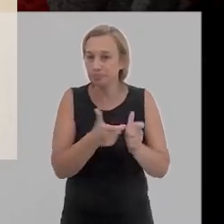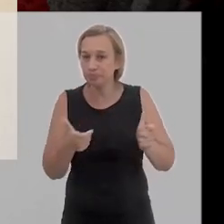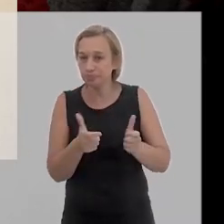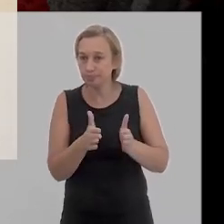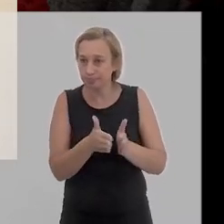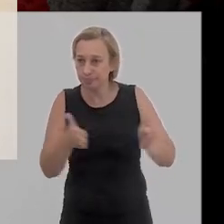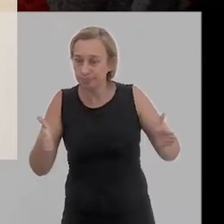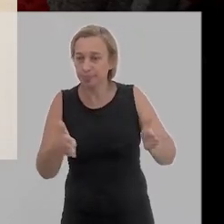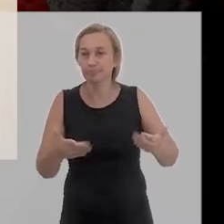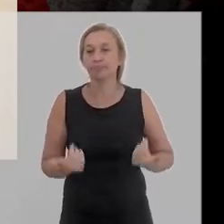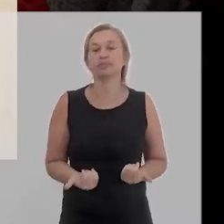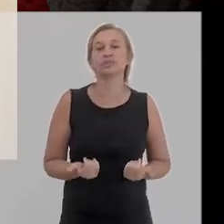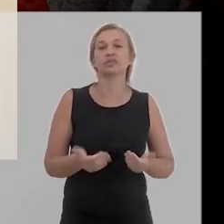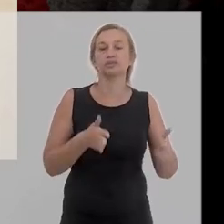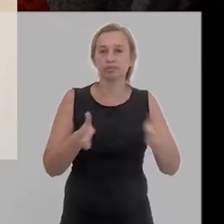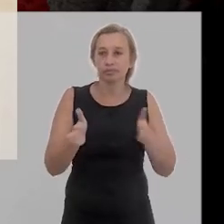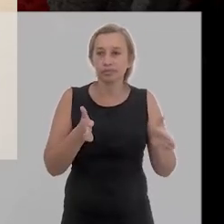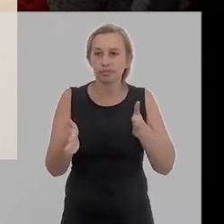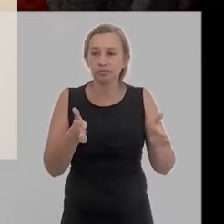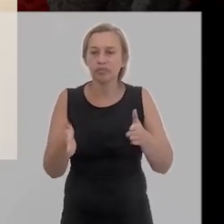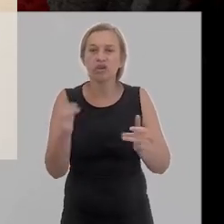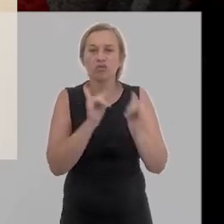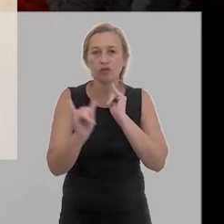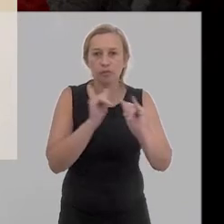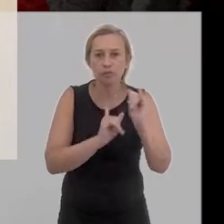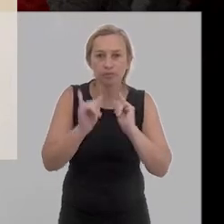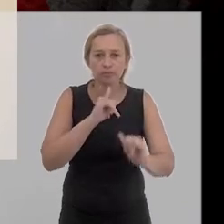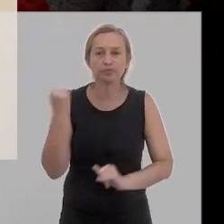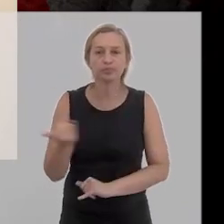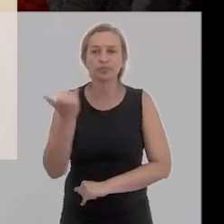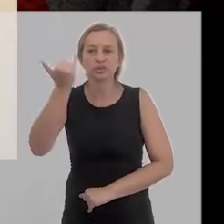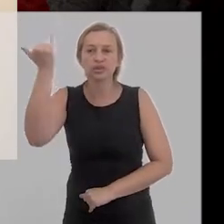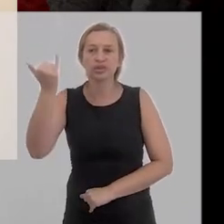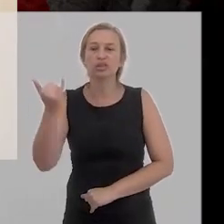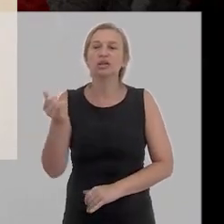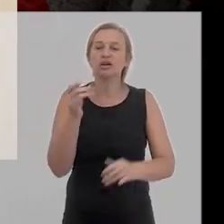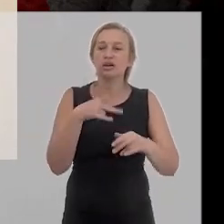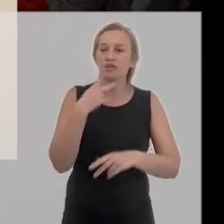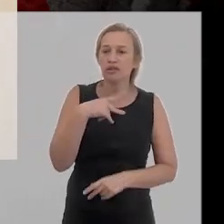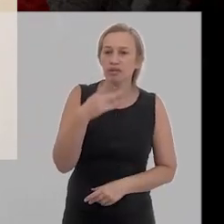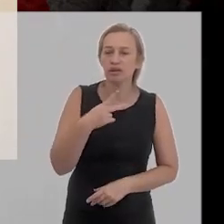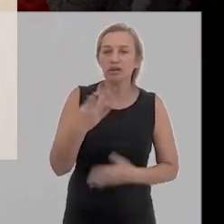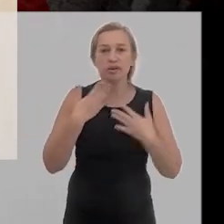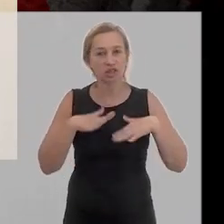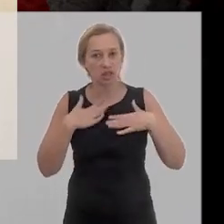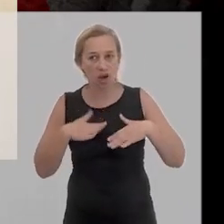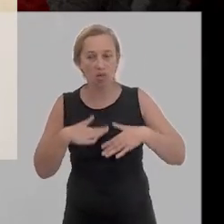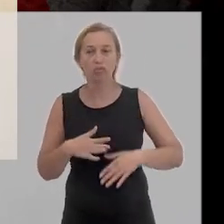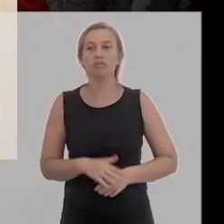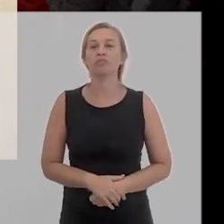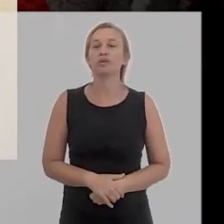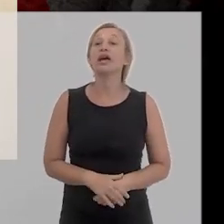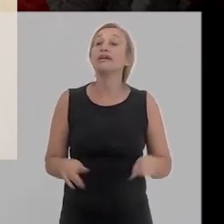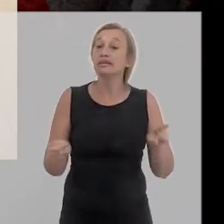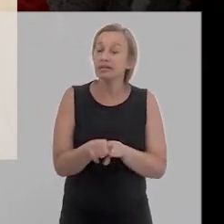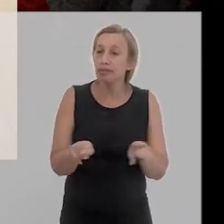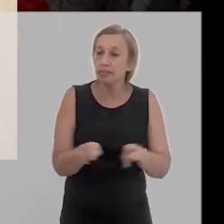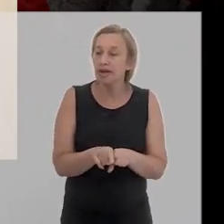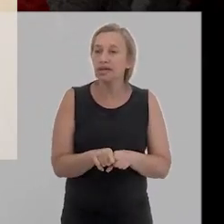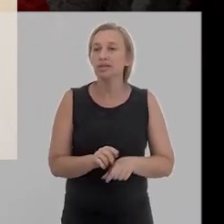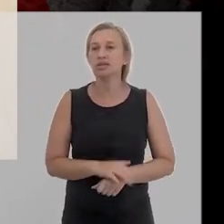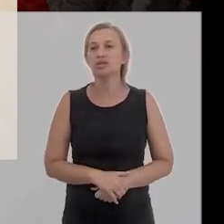estamos aumentando esse intervalo. Eu acho que isso é uma informação importante, né, para as famílias, para ficarem mais